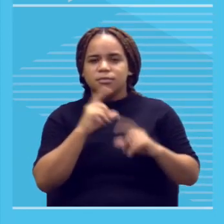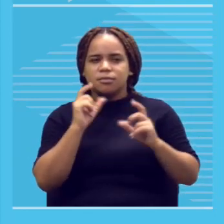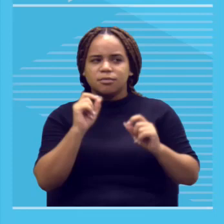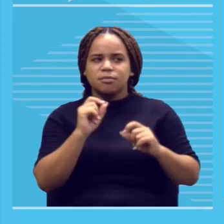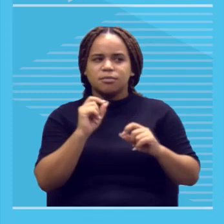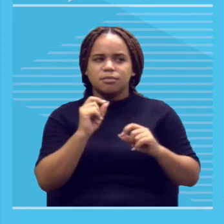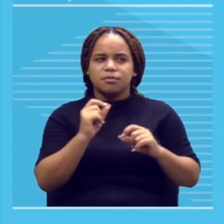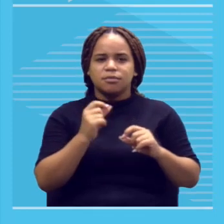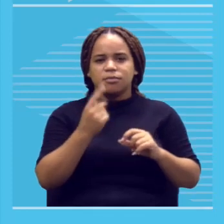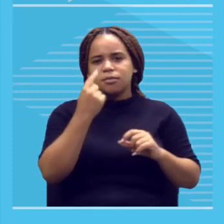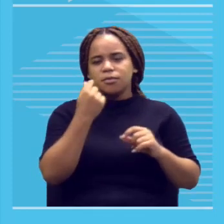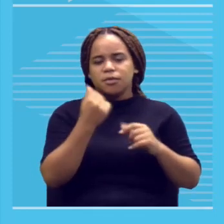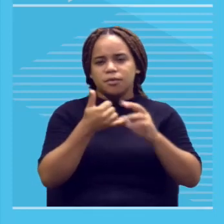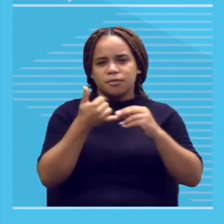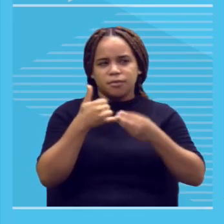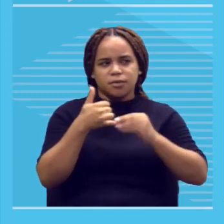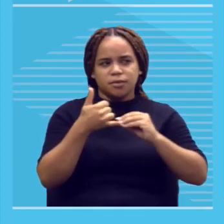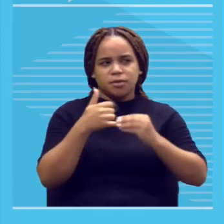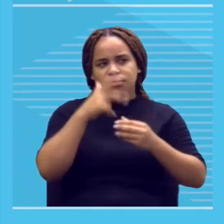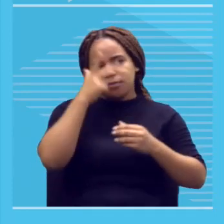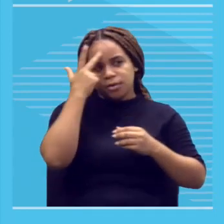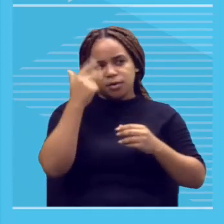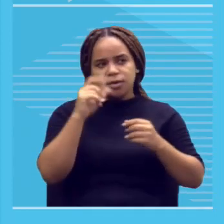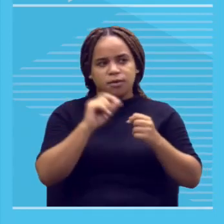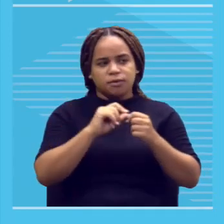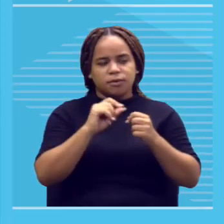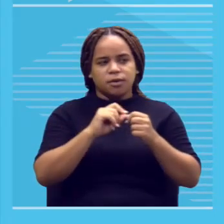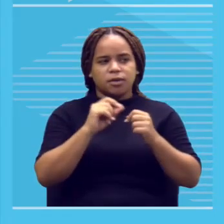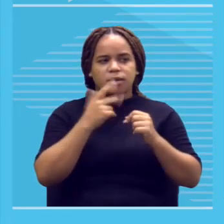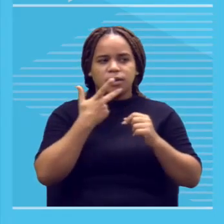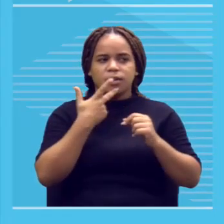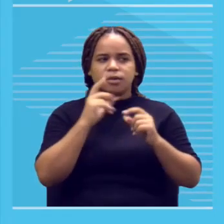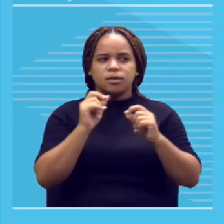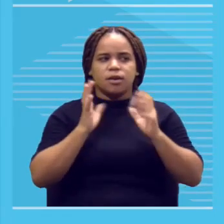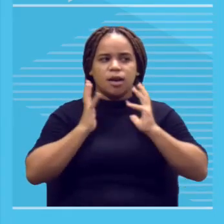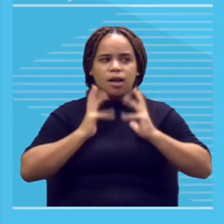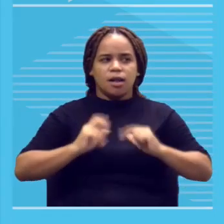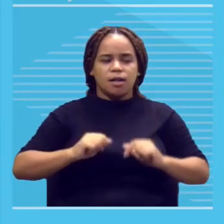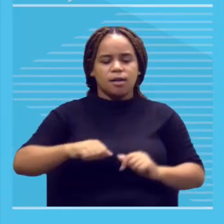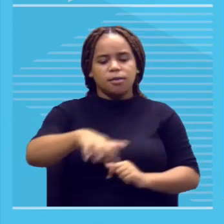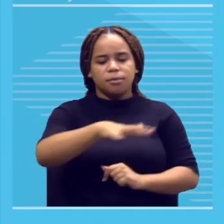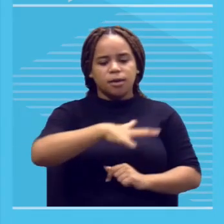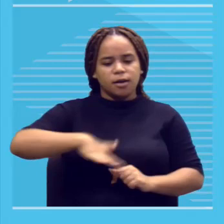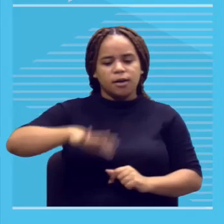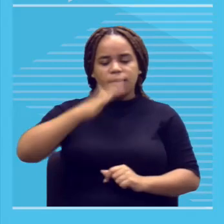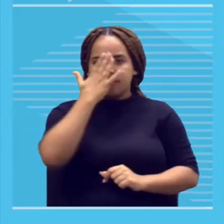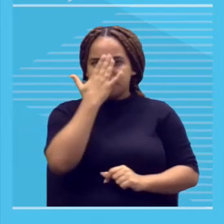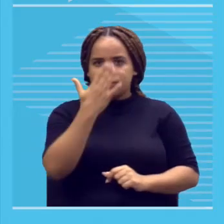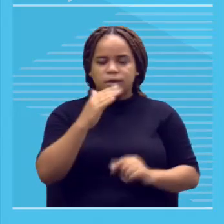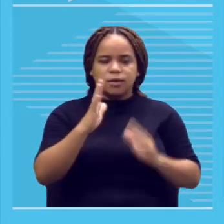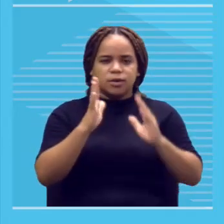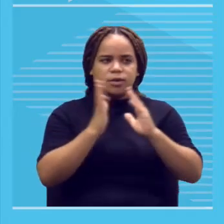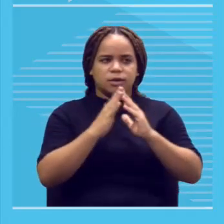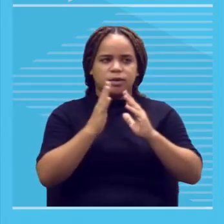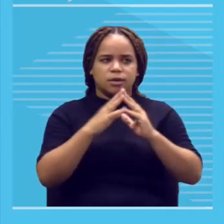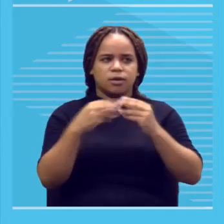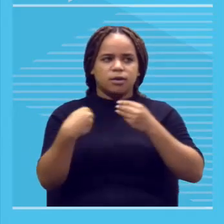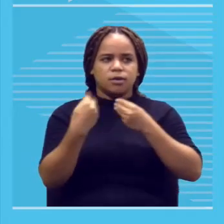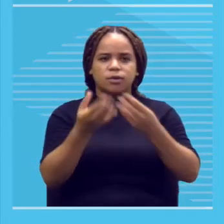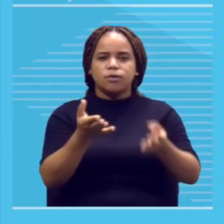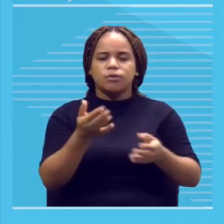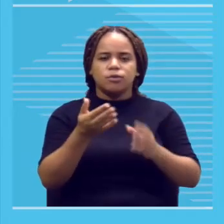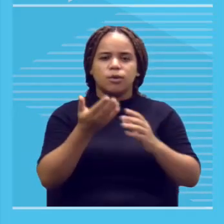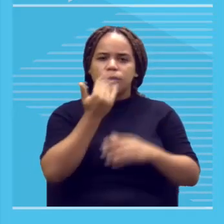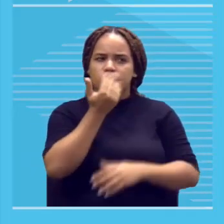tem 1 kg de feijão aí a pessoa fala não fala o seguinte limpa aqui limpa aqui na minha frente na minha casa que eu lhe dou um prato de feijão